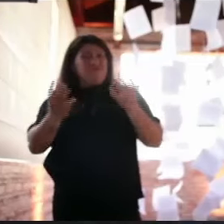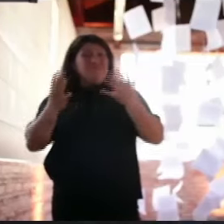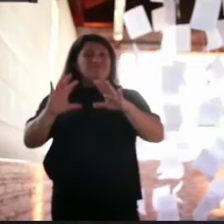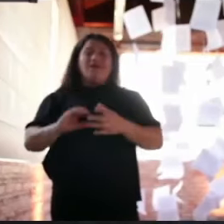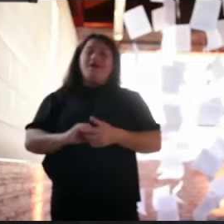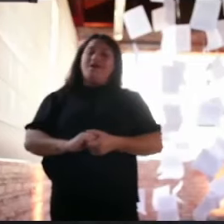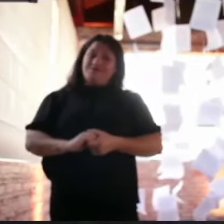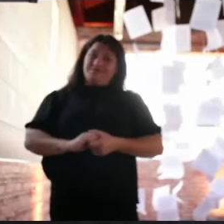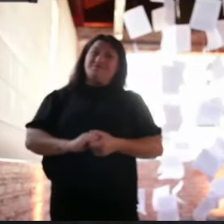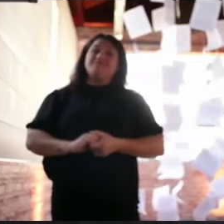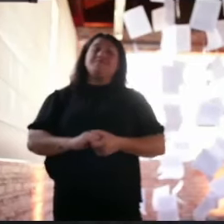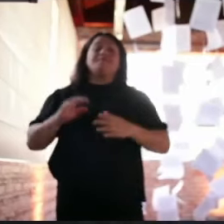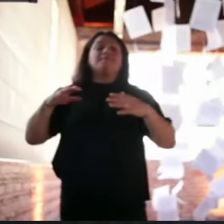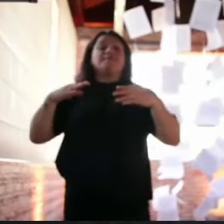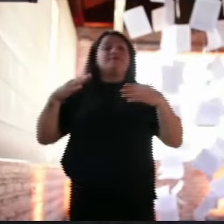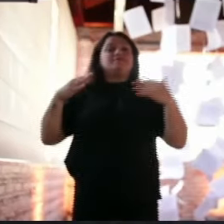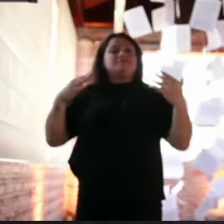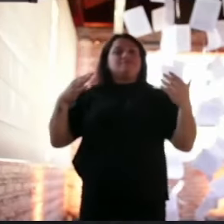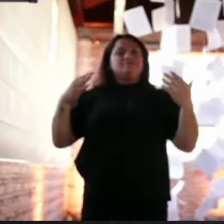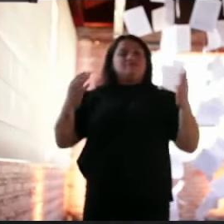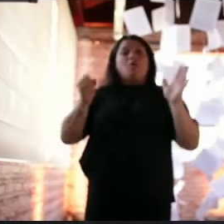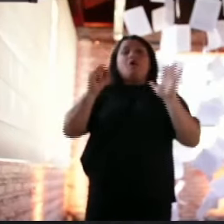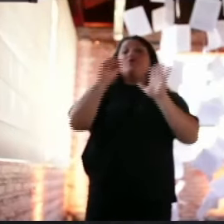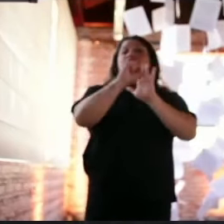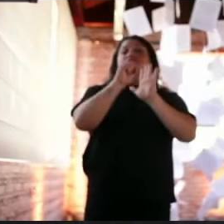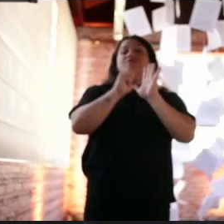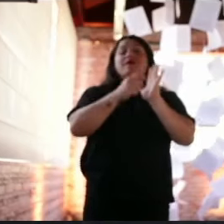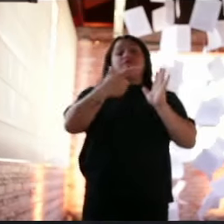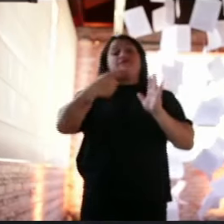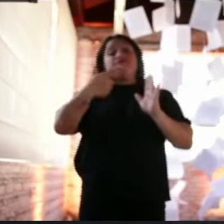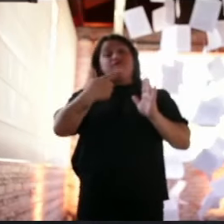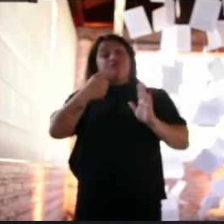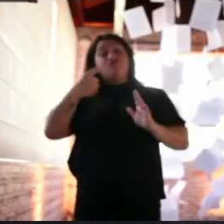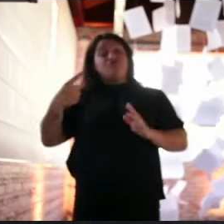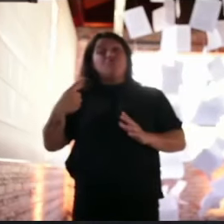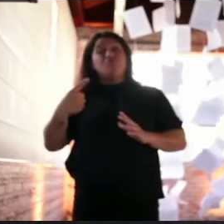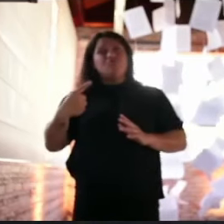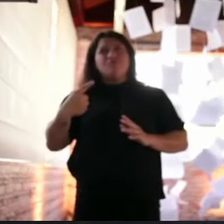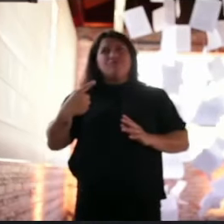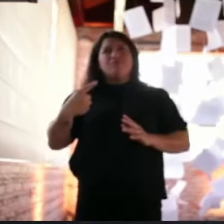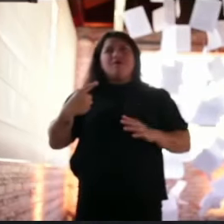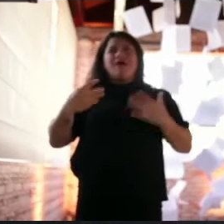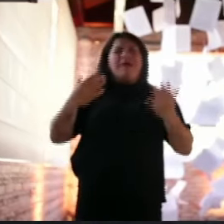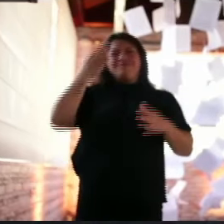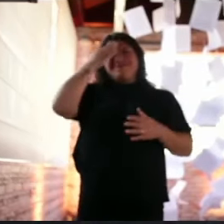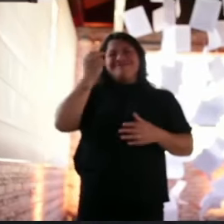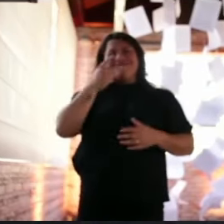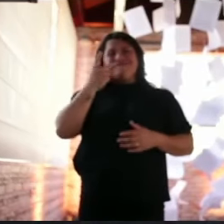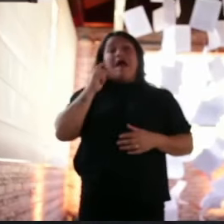né que eu fiz anedot agora eu esqueci o que eu ia falar mas enviar